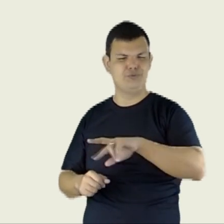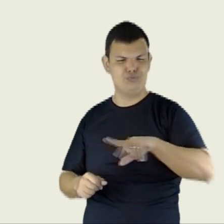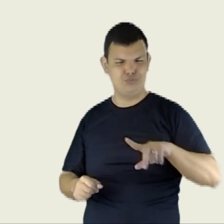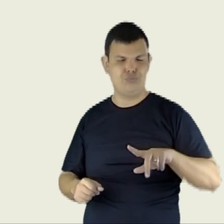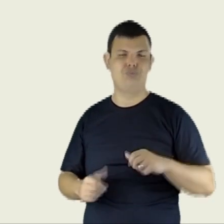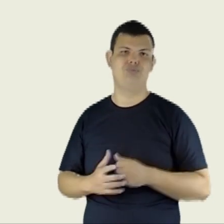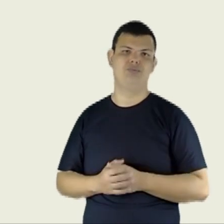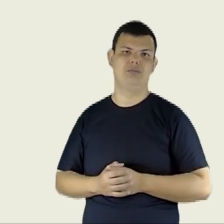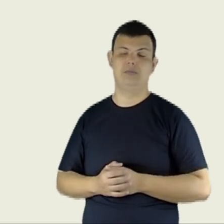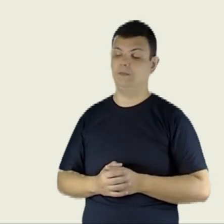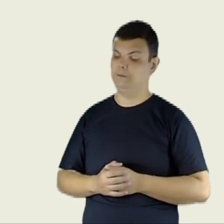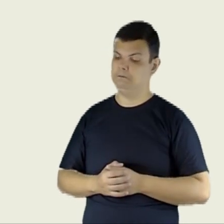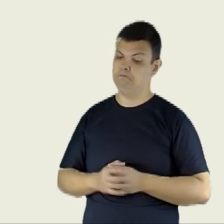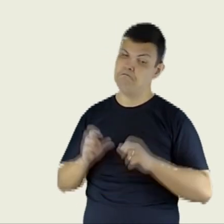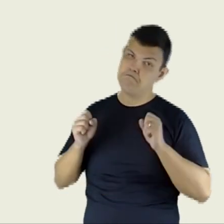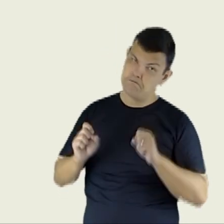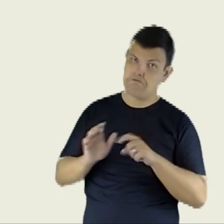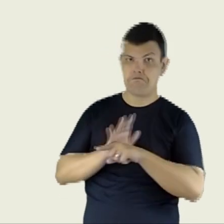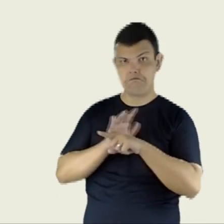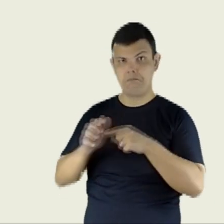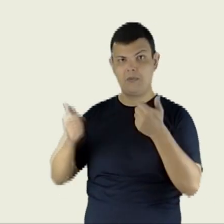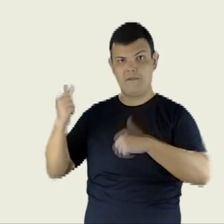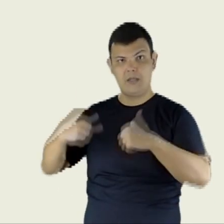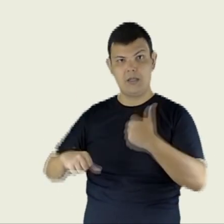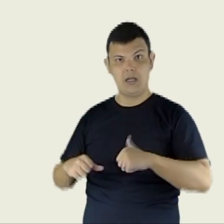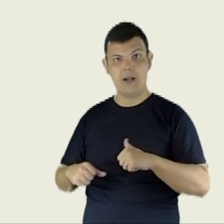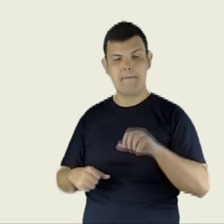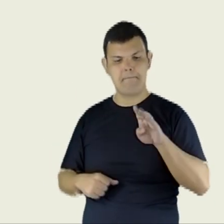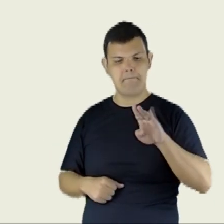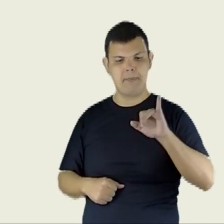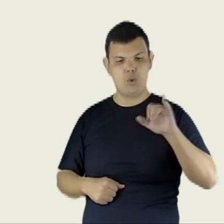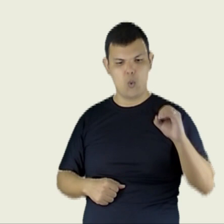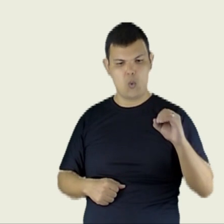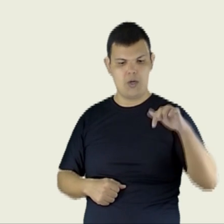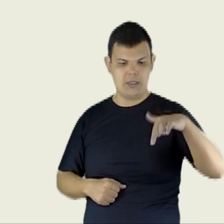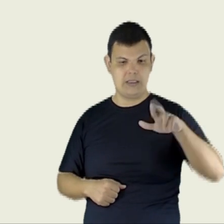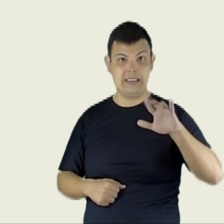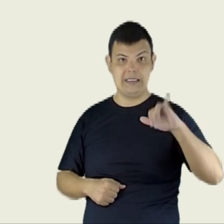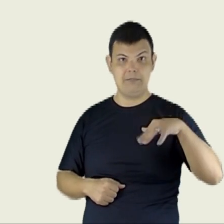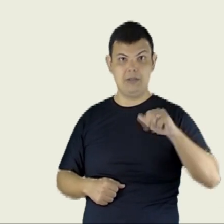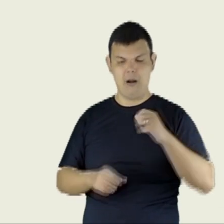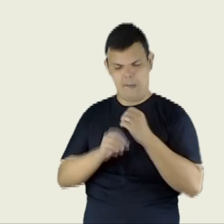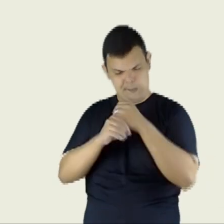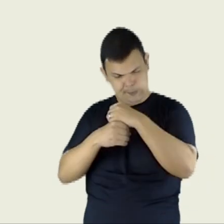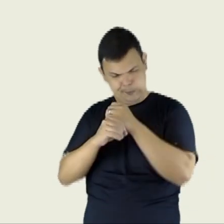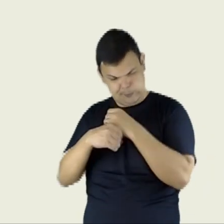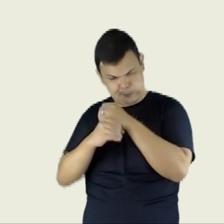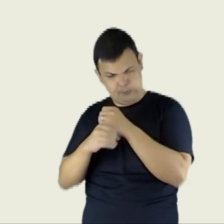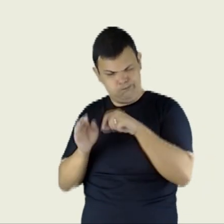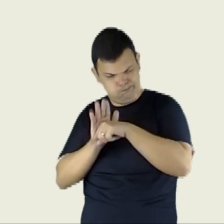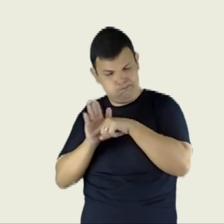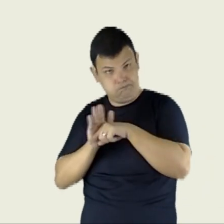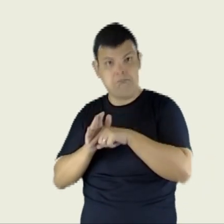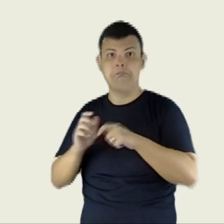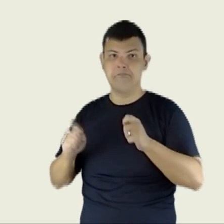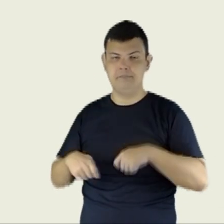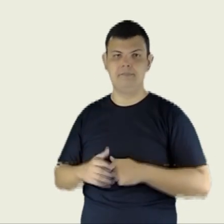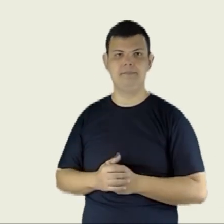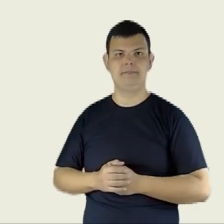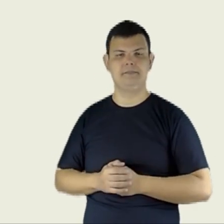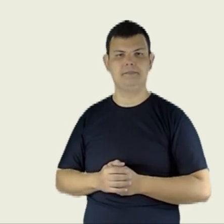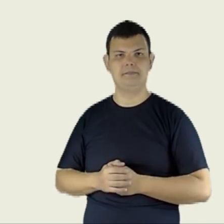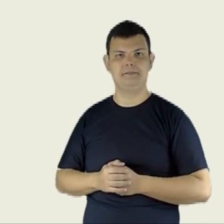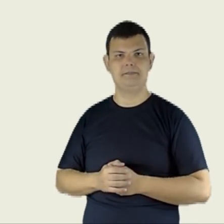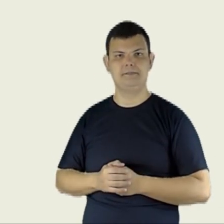também pode avaliar a composição bioquímica e fazer a pesquisa microscópica da urina, certo? Continuando